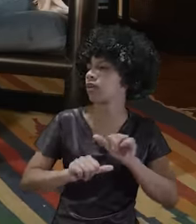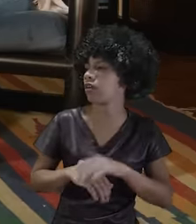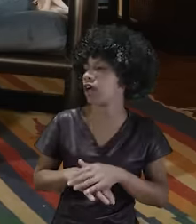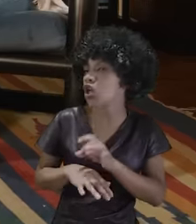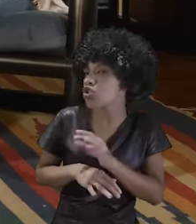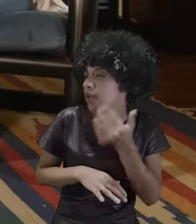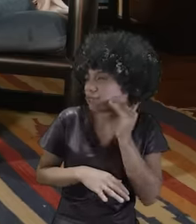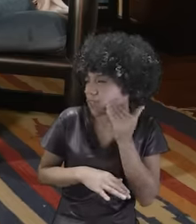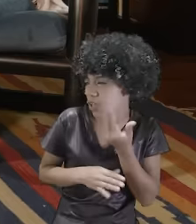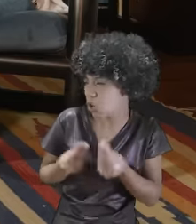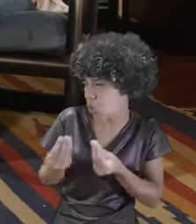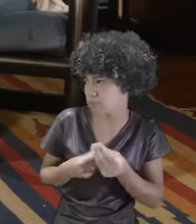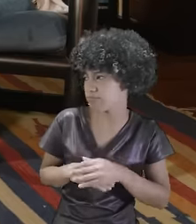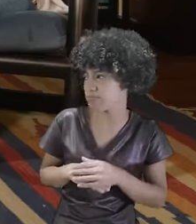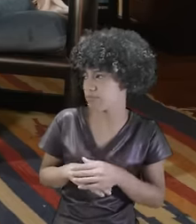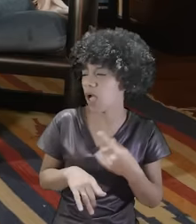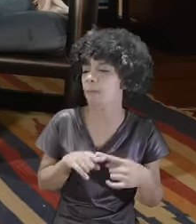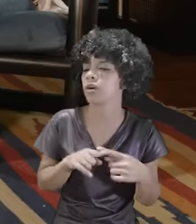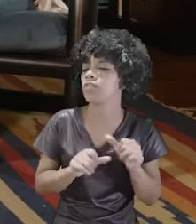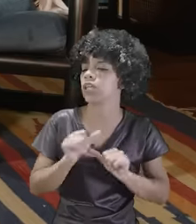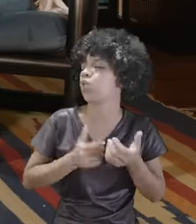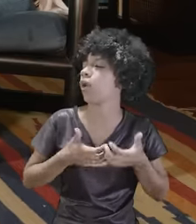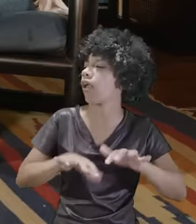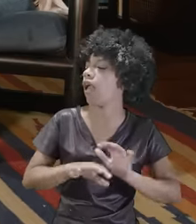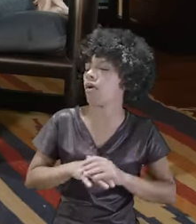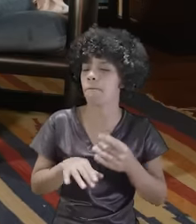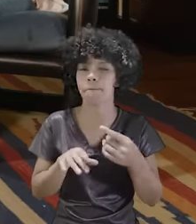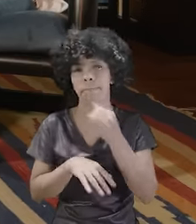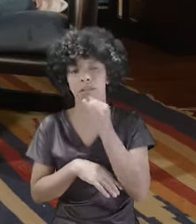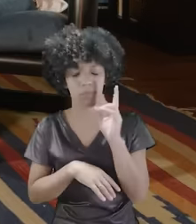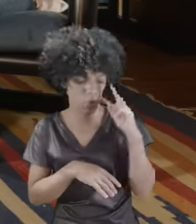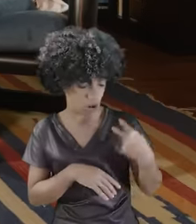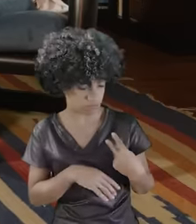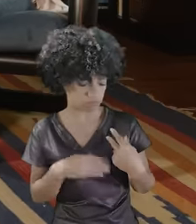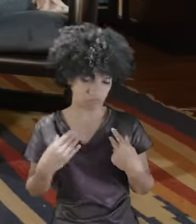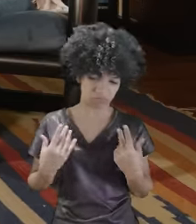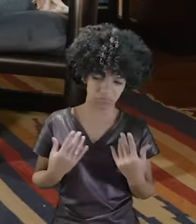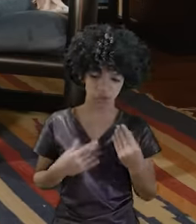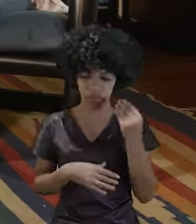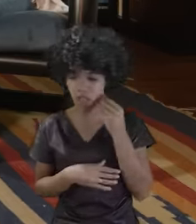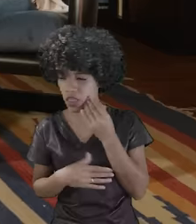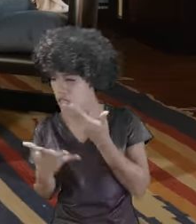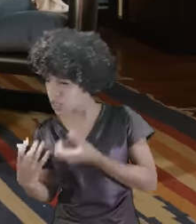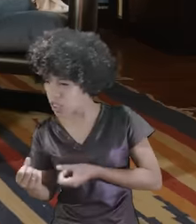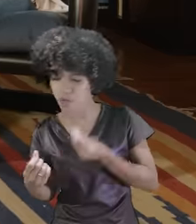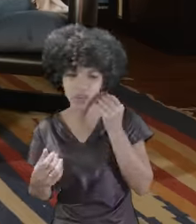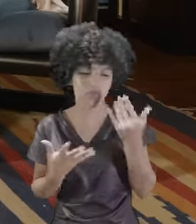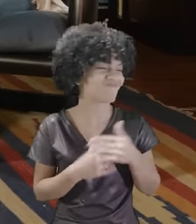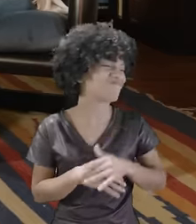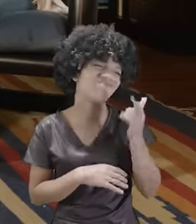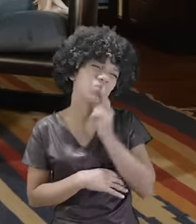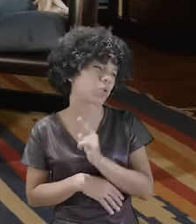eu queria só entender como é que funciona porque que você não muda porque que você não olha fala vou tentar abraçar um pouco com isso vou